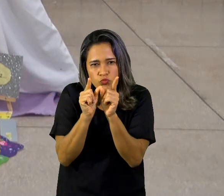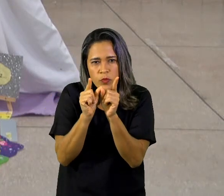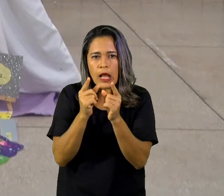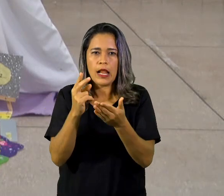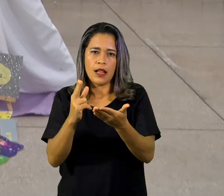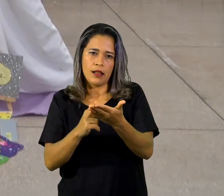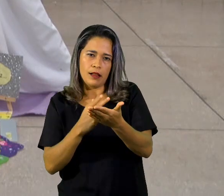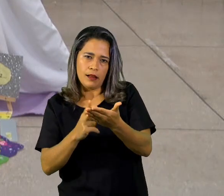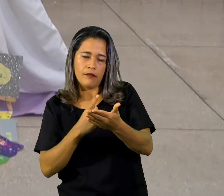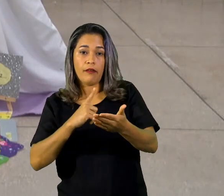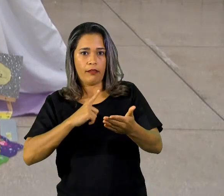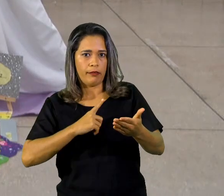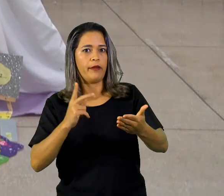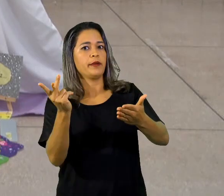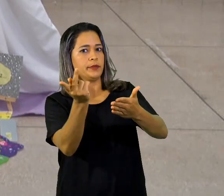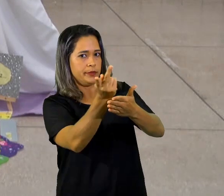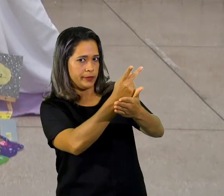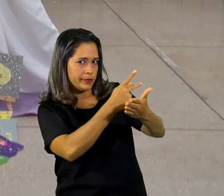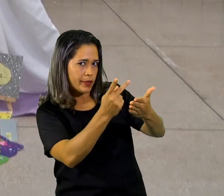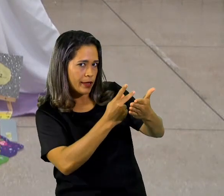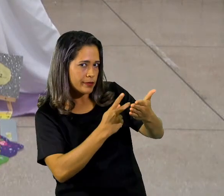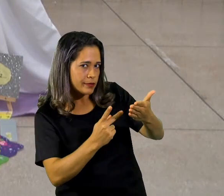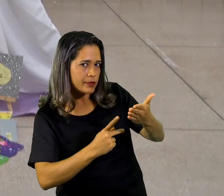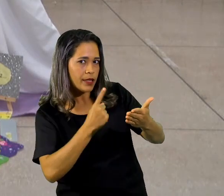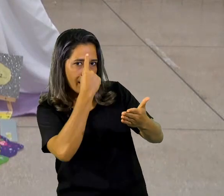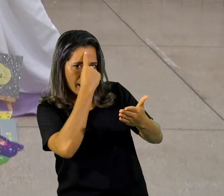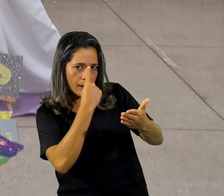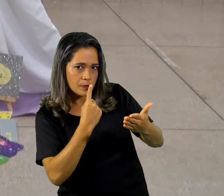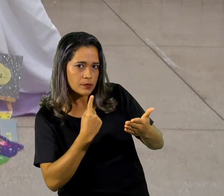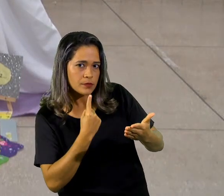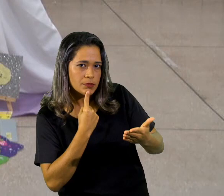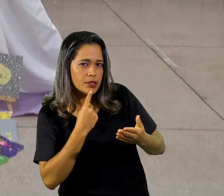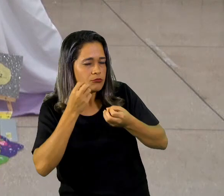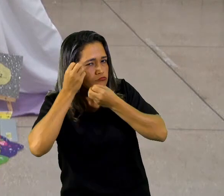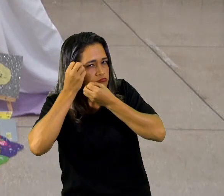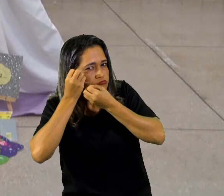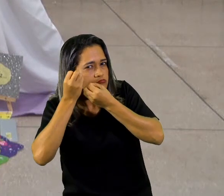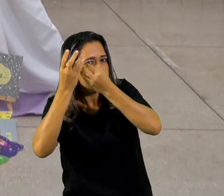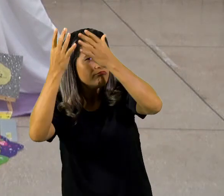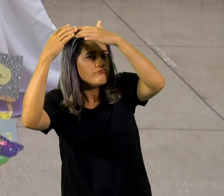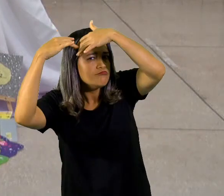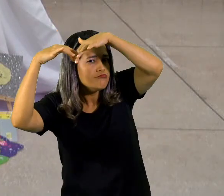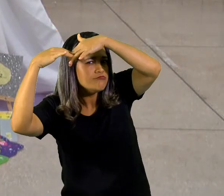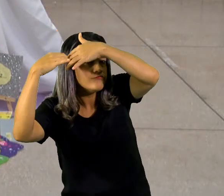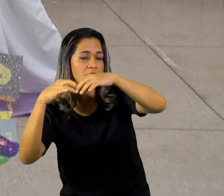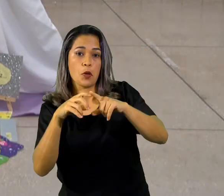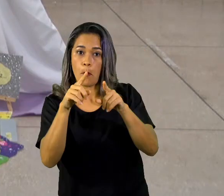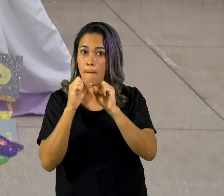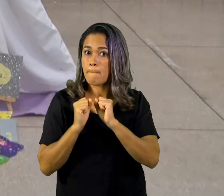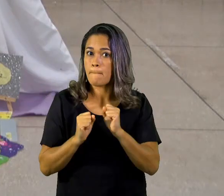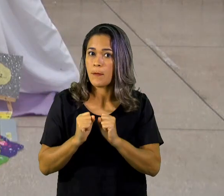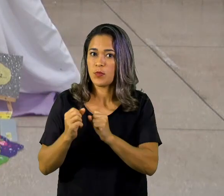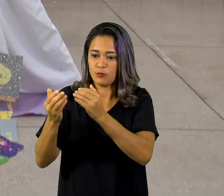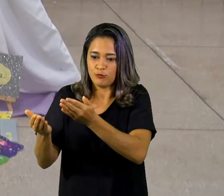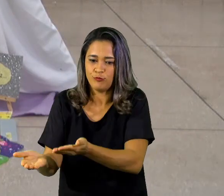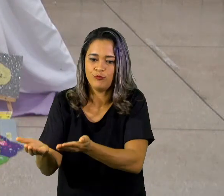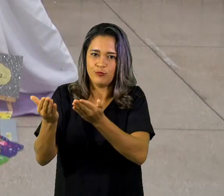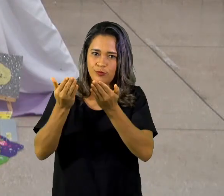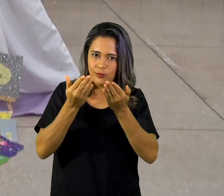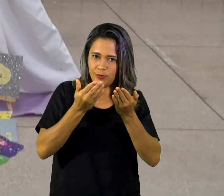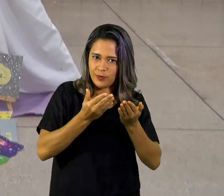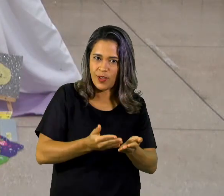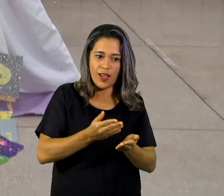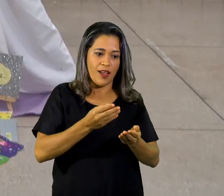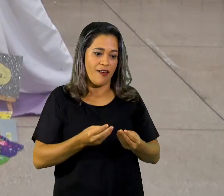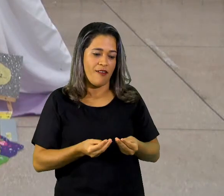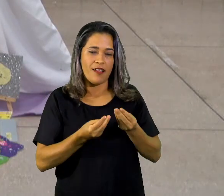apresentem ilustrações, que despertem a imaginação da criança. Você pode convidar a criança a nomear